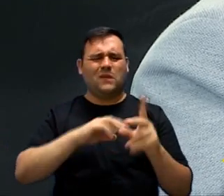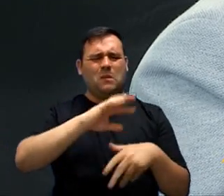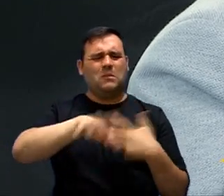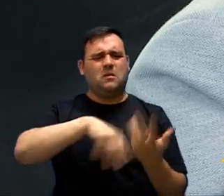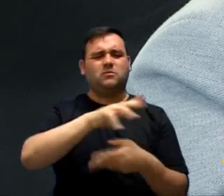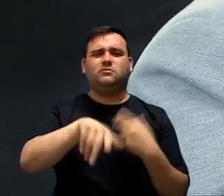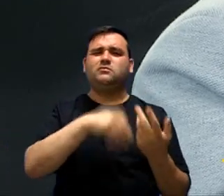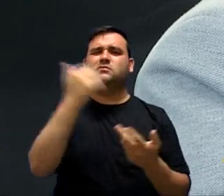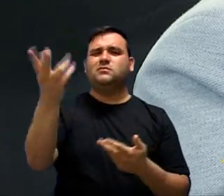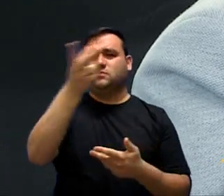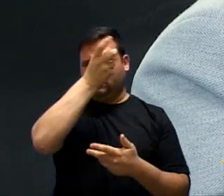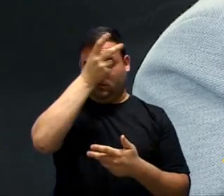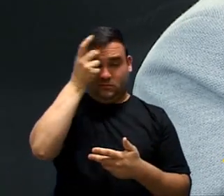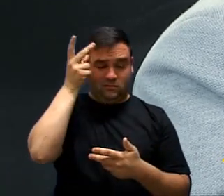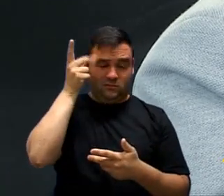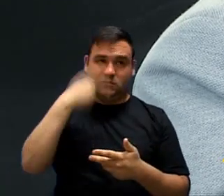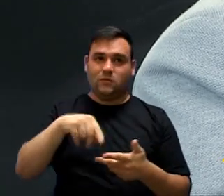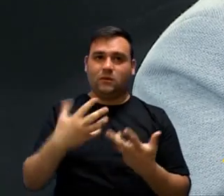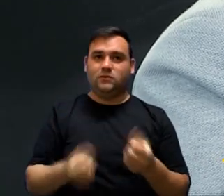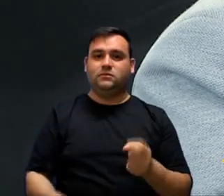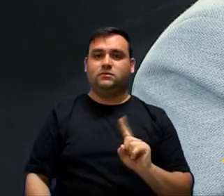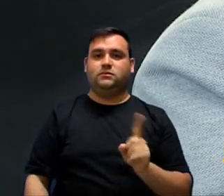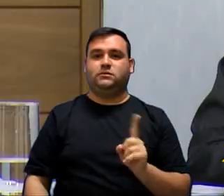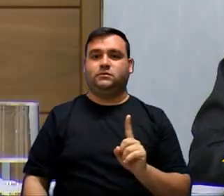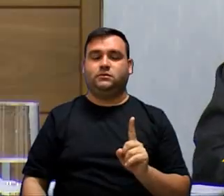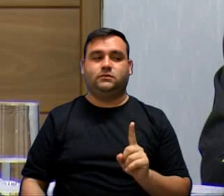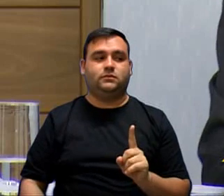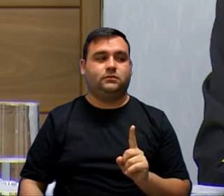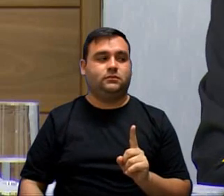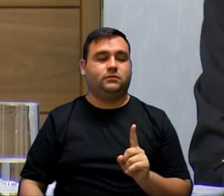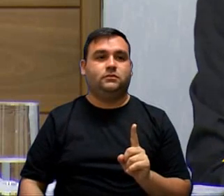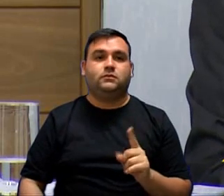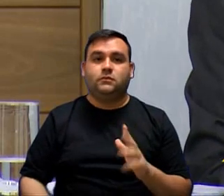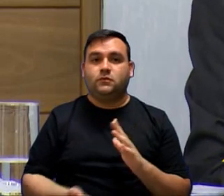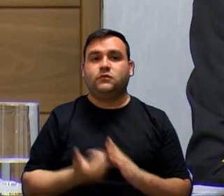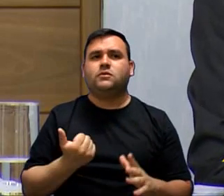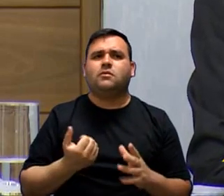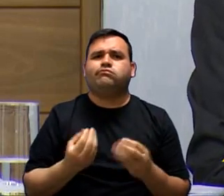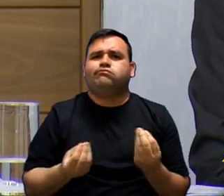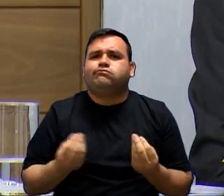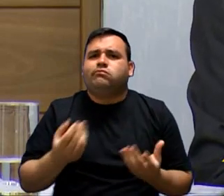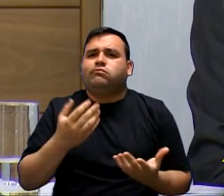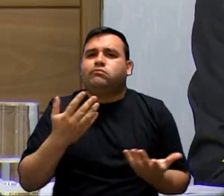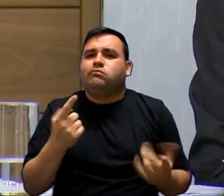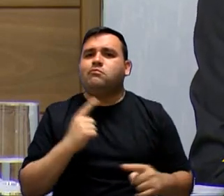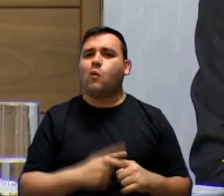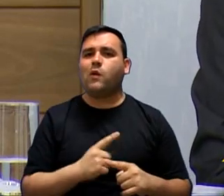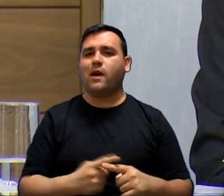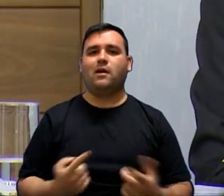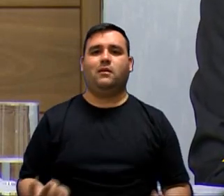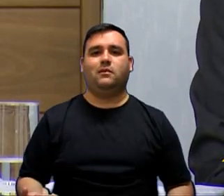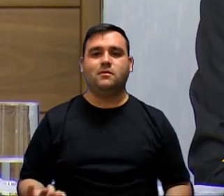embrulhada lá no... Vamos rejeitar, vereador. Não. Mas retirar com que com propósito, vereador?